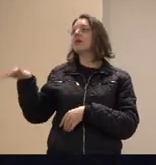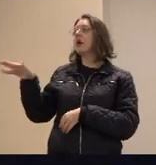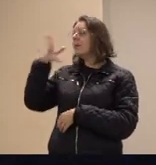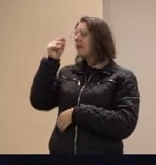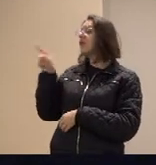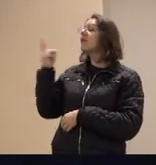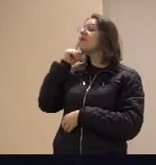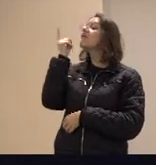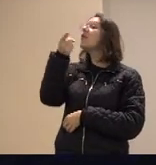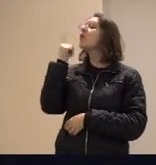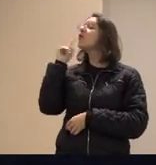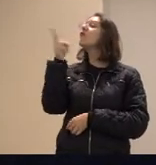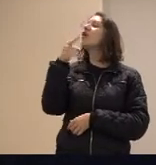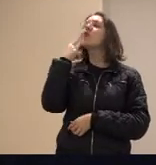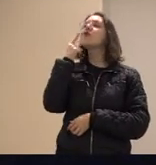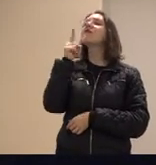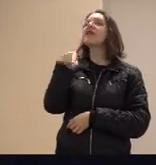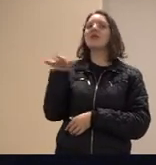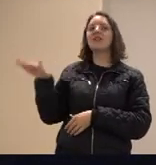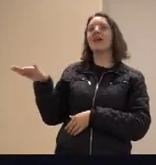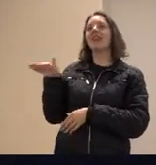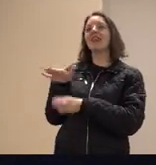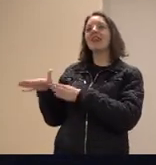Semana passada